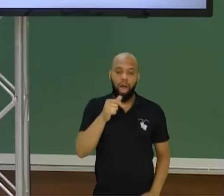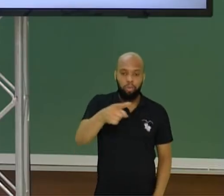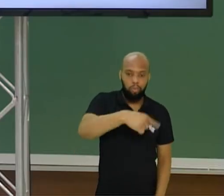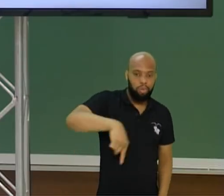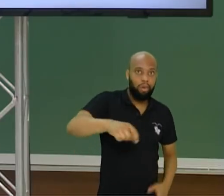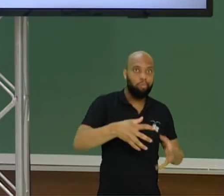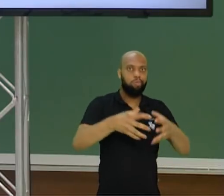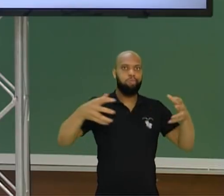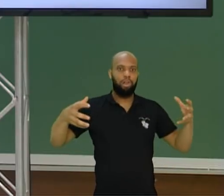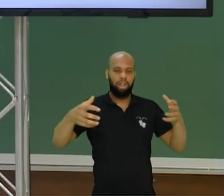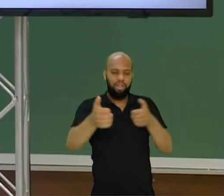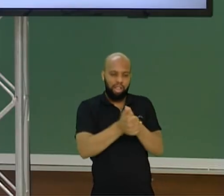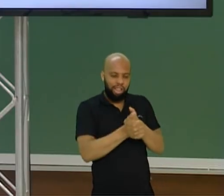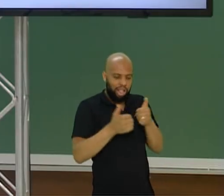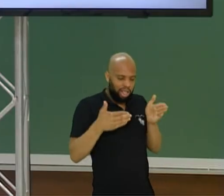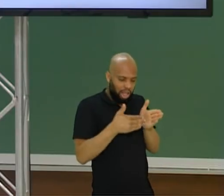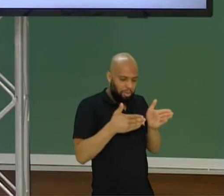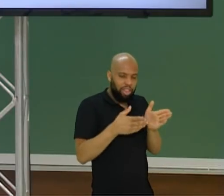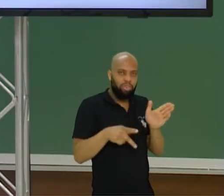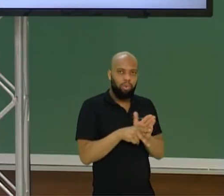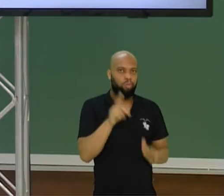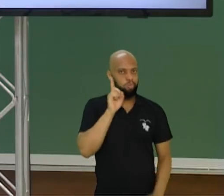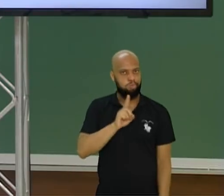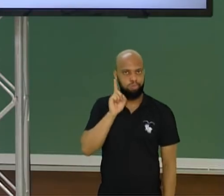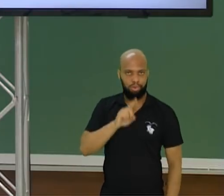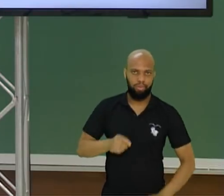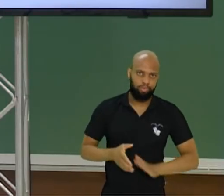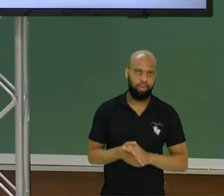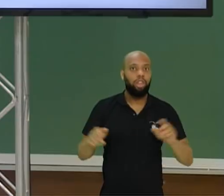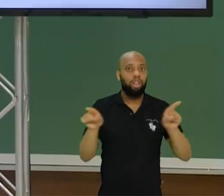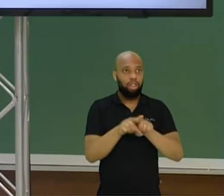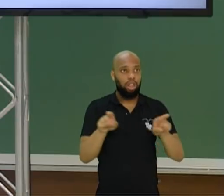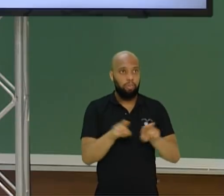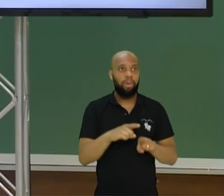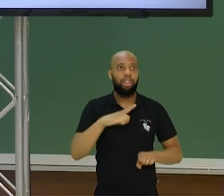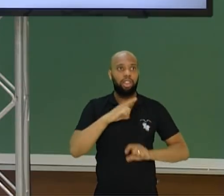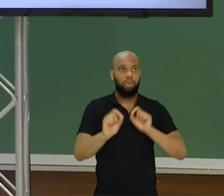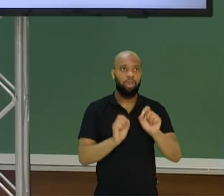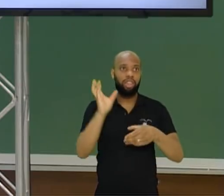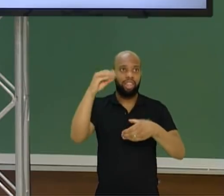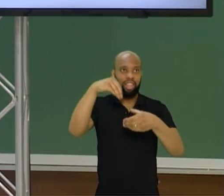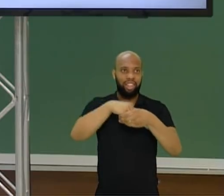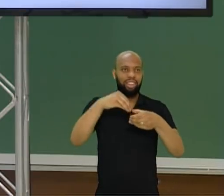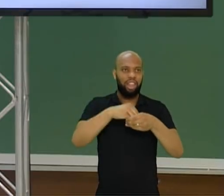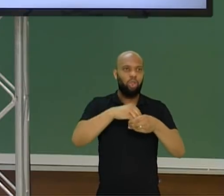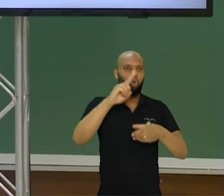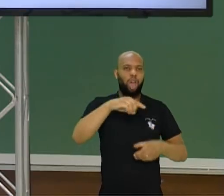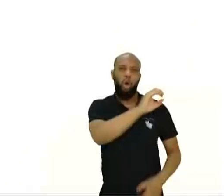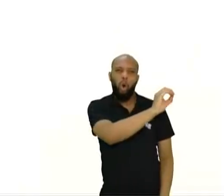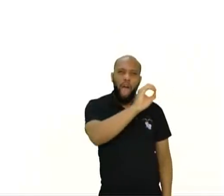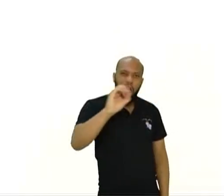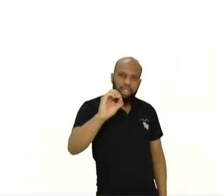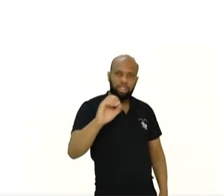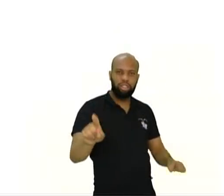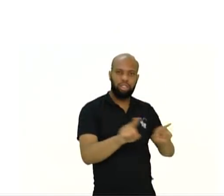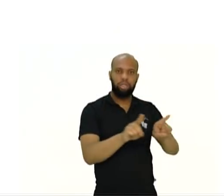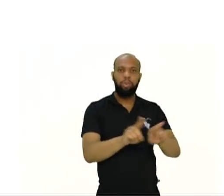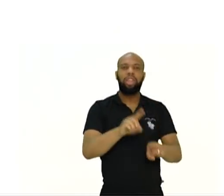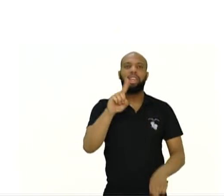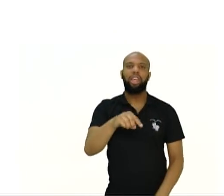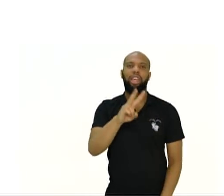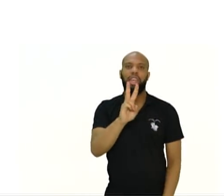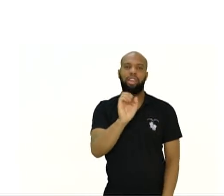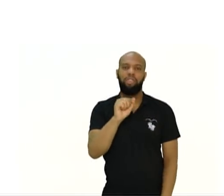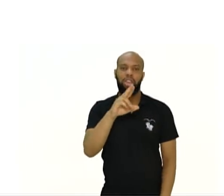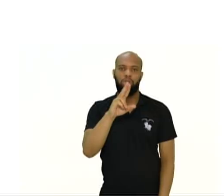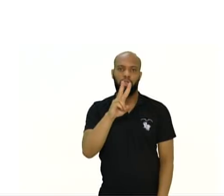na fronteira com os Estados Unidos. Nós também vamos ter, né, lá na costa oeste, a região de